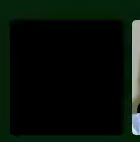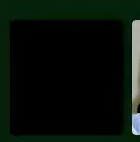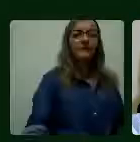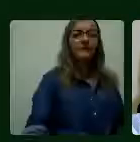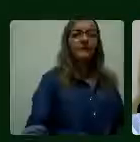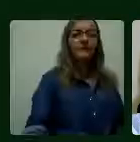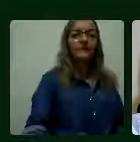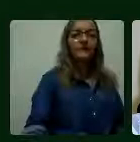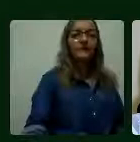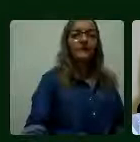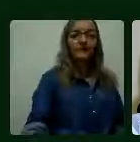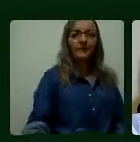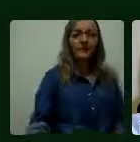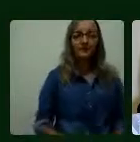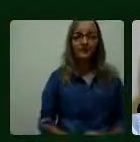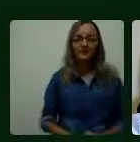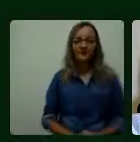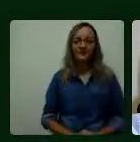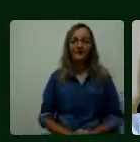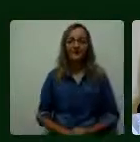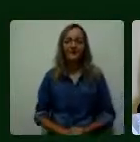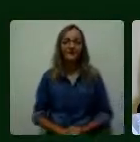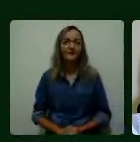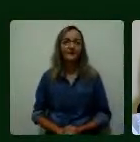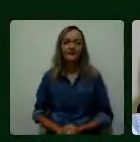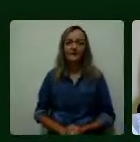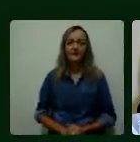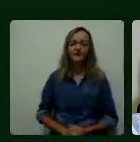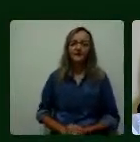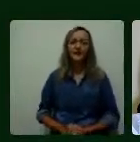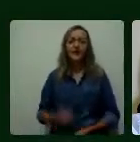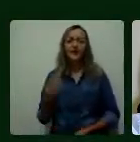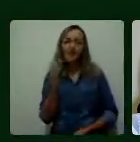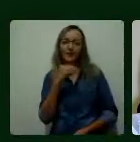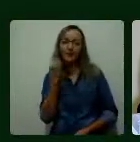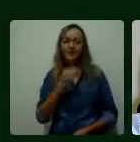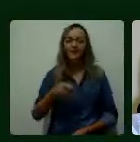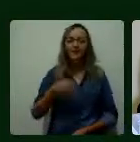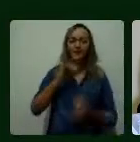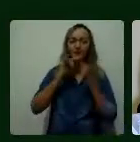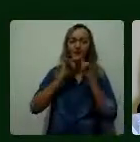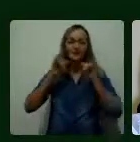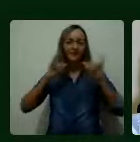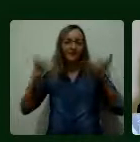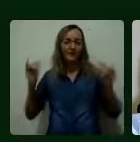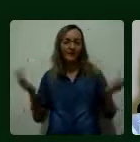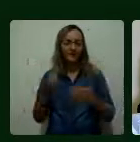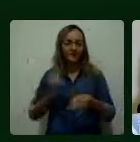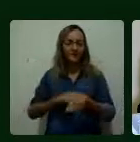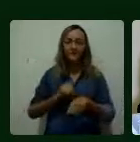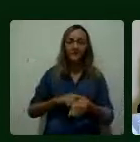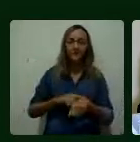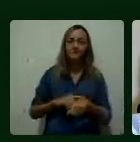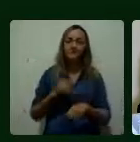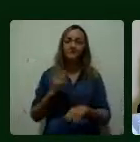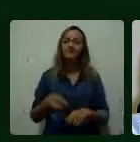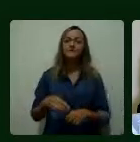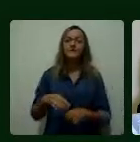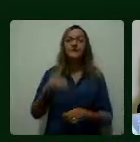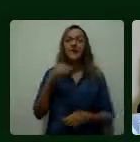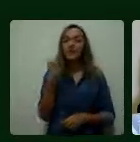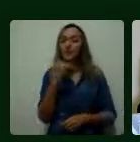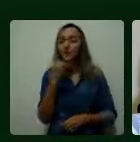está recebendo nossos e-mails, tá, de comunicação, que avise a nossa equipe, É porque é pelo e-mail que a gente vai